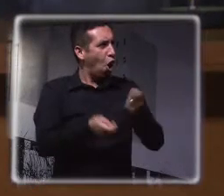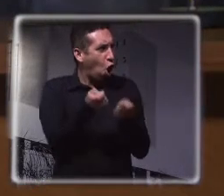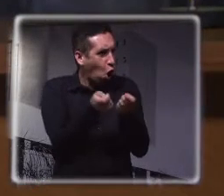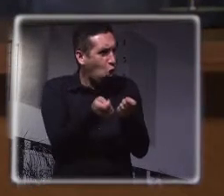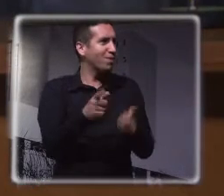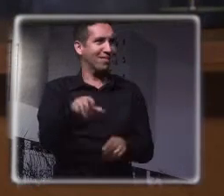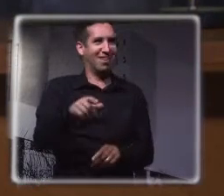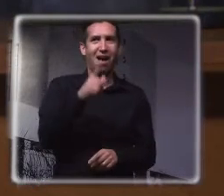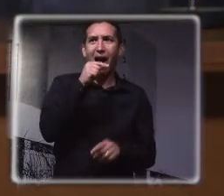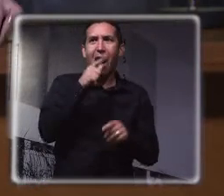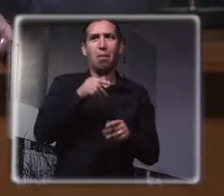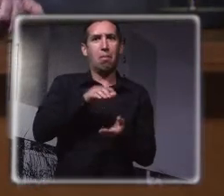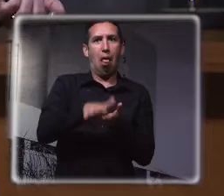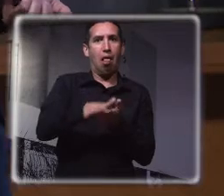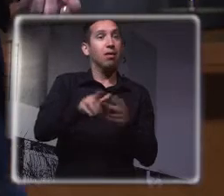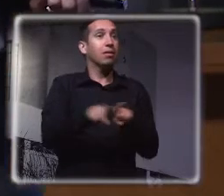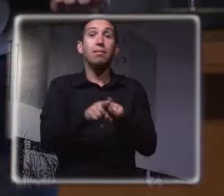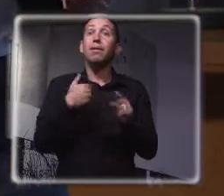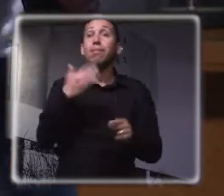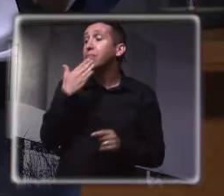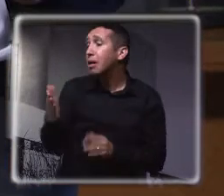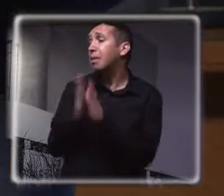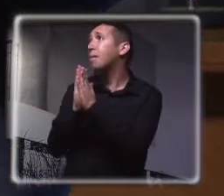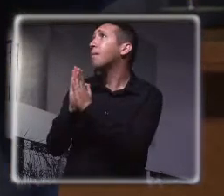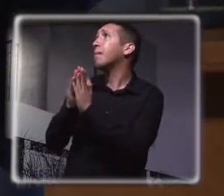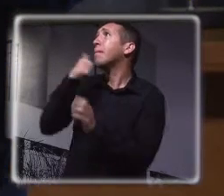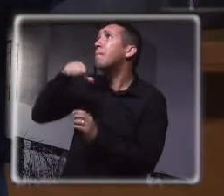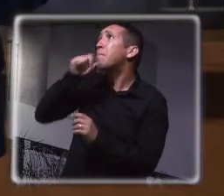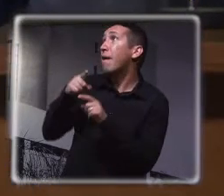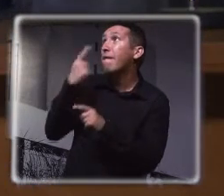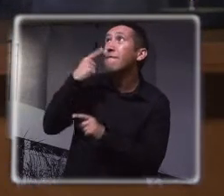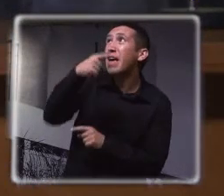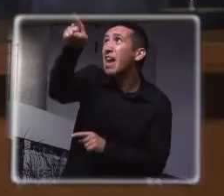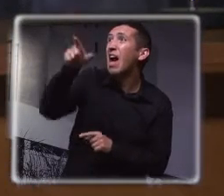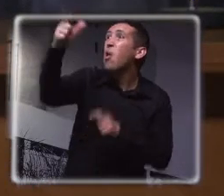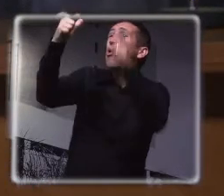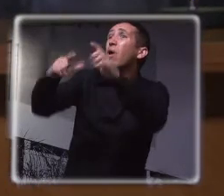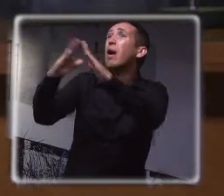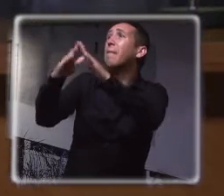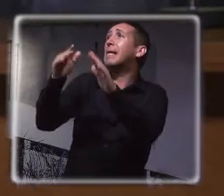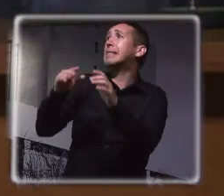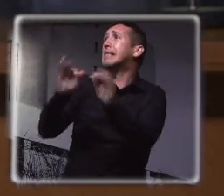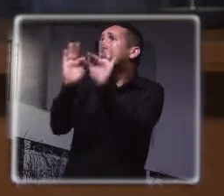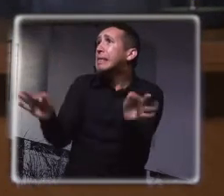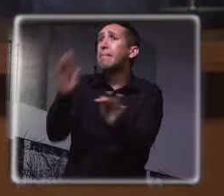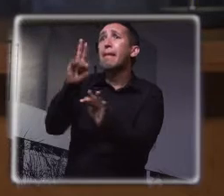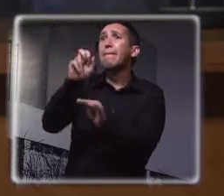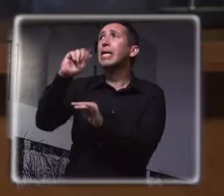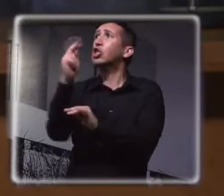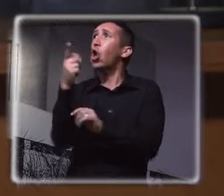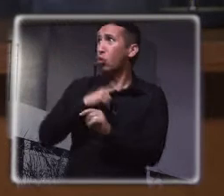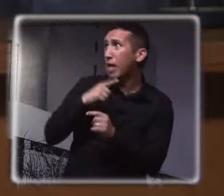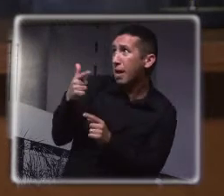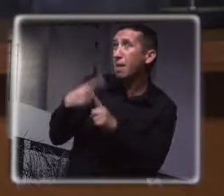forma sustentável. Ou quando ela pede um presente, ela já fala: mamãe, vê se no brechó não tem. Porque ela sabe que a embalagem não é o mais relevante.